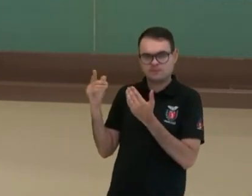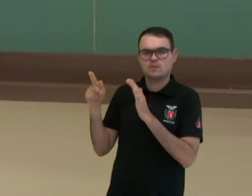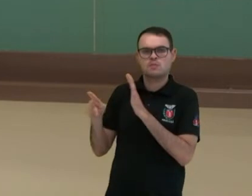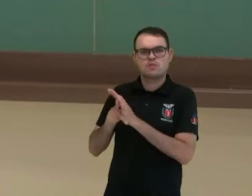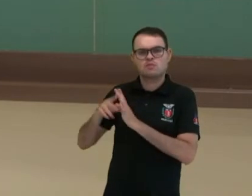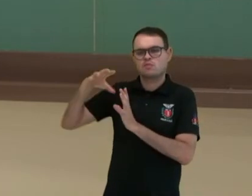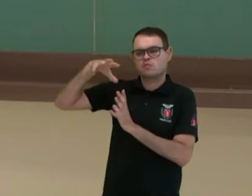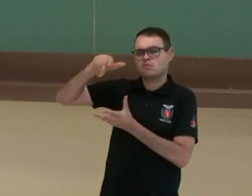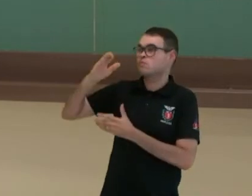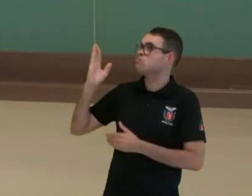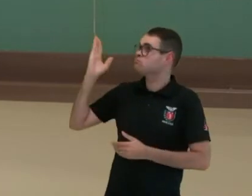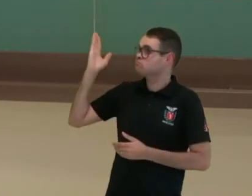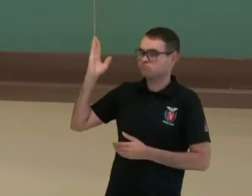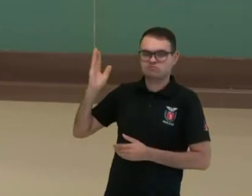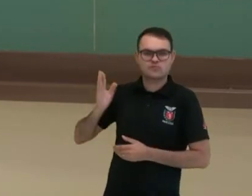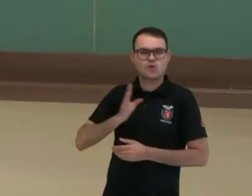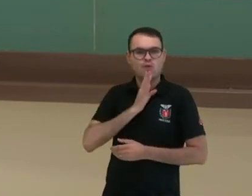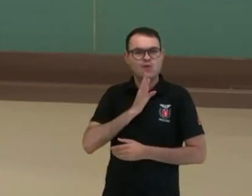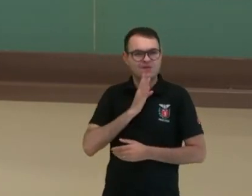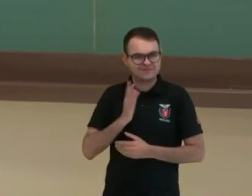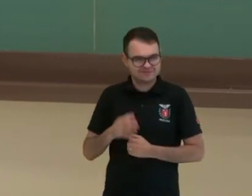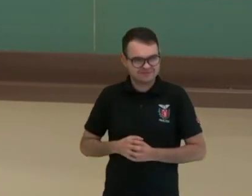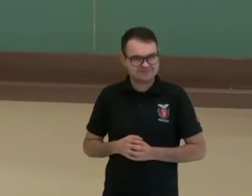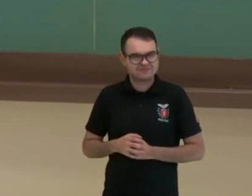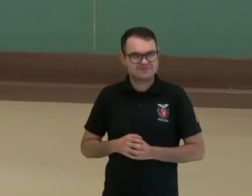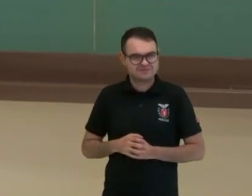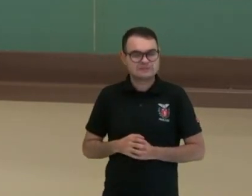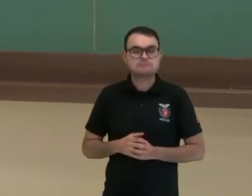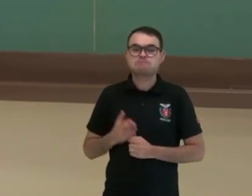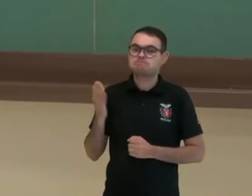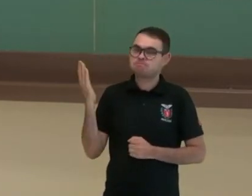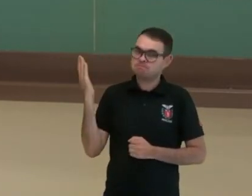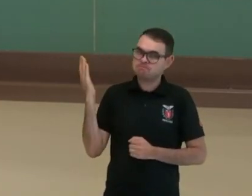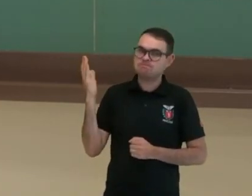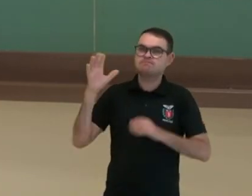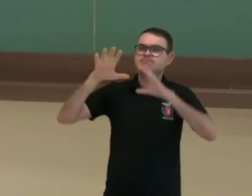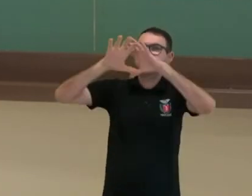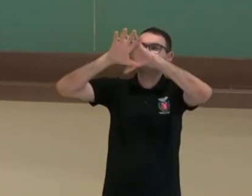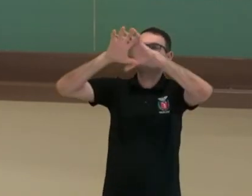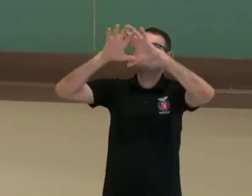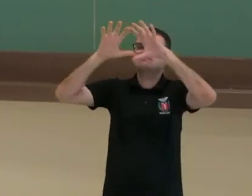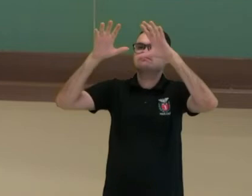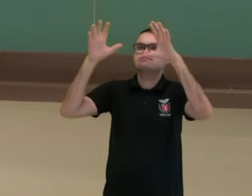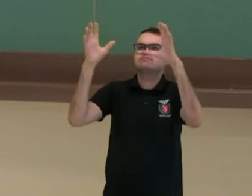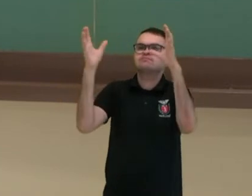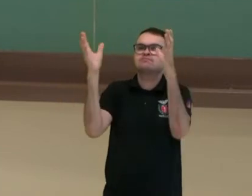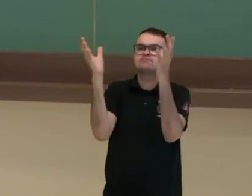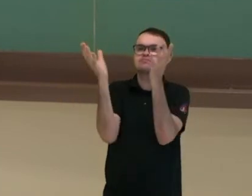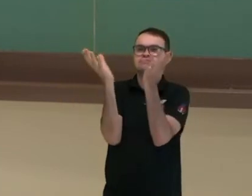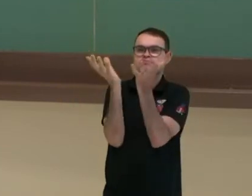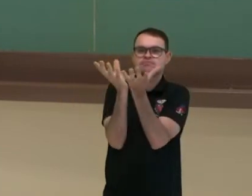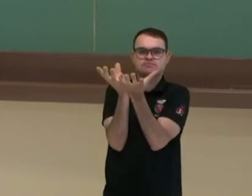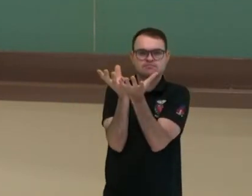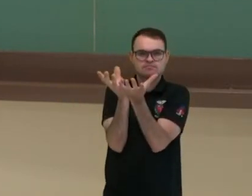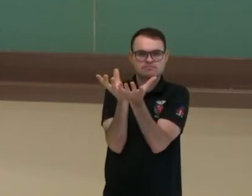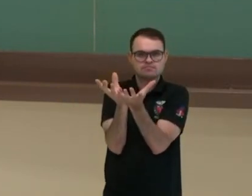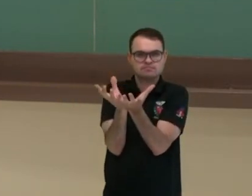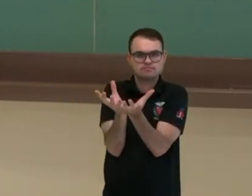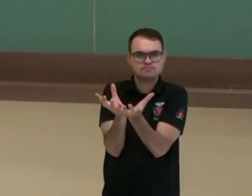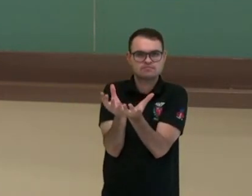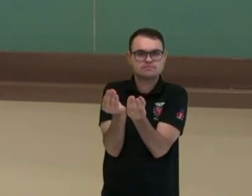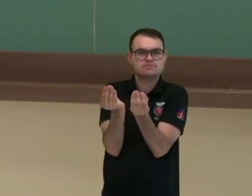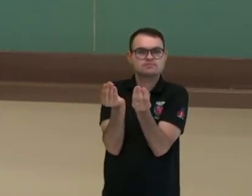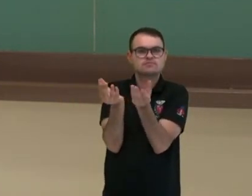planeta como nós o reconhecemos, com essa camada que envolve e possibilita a